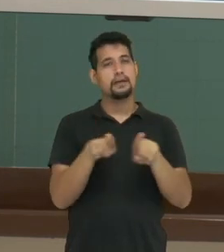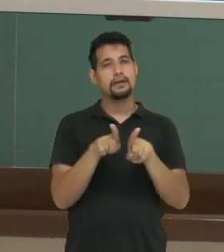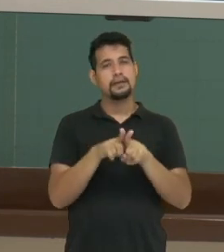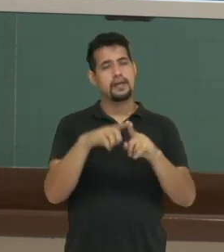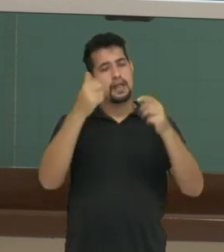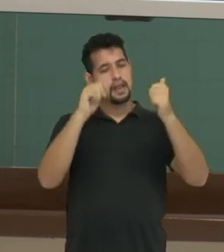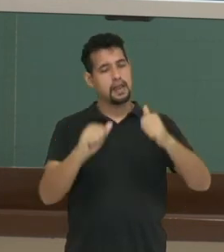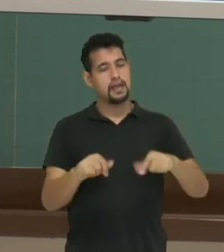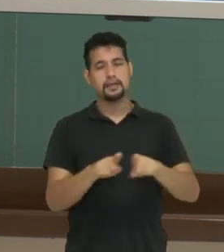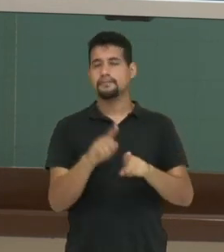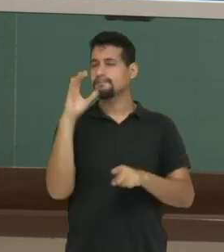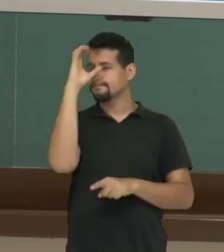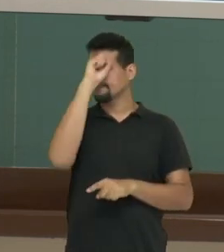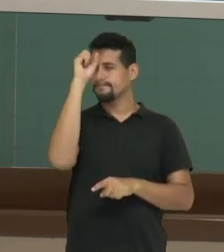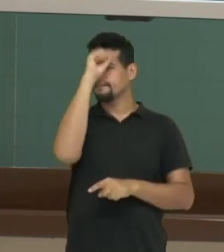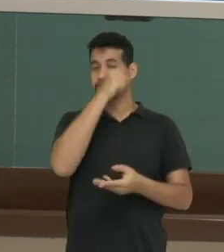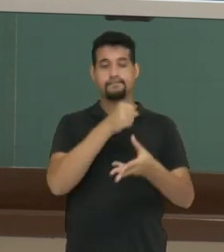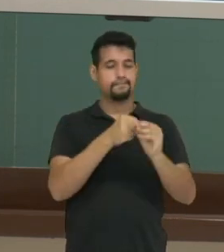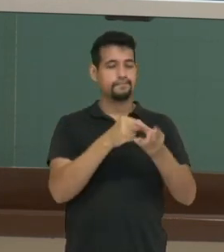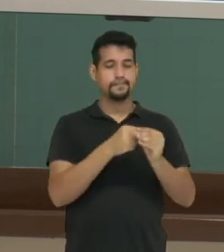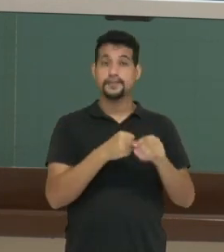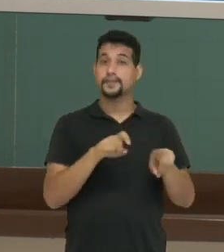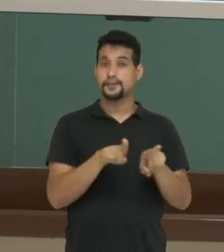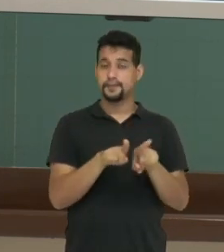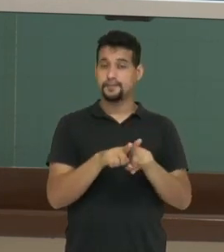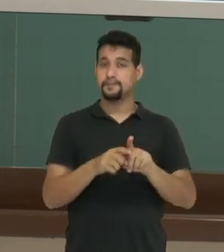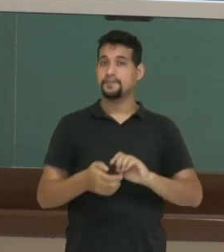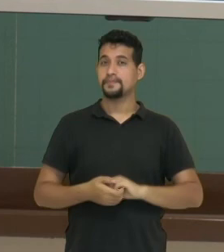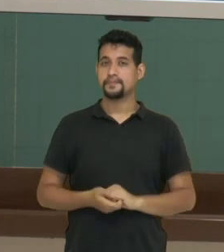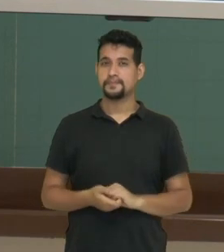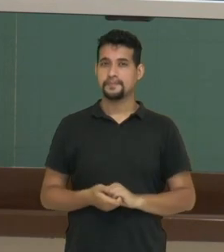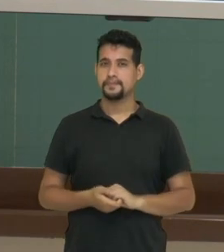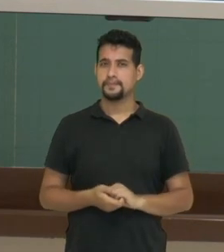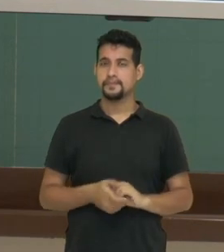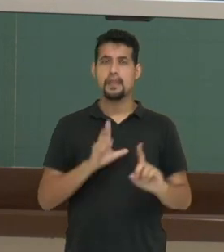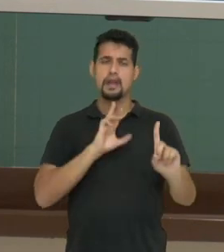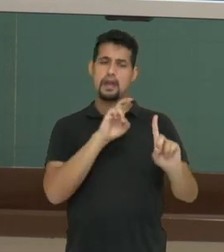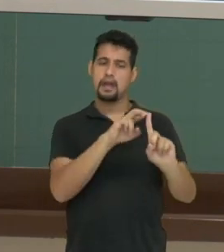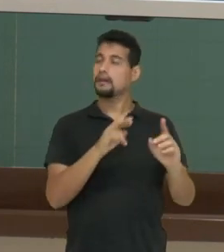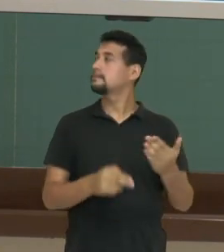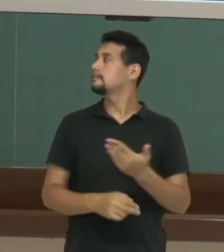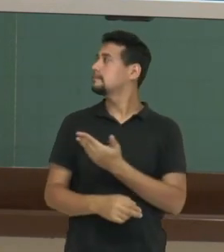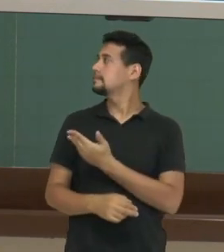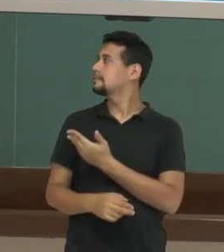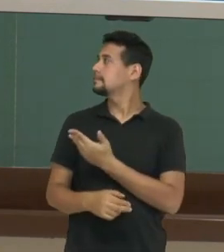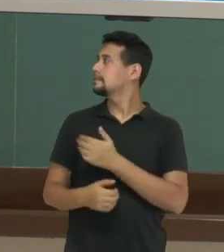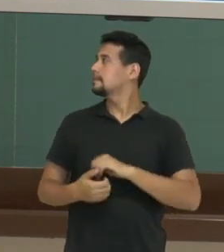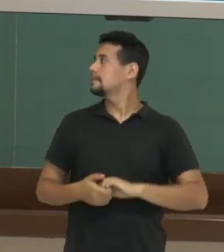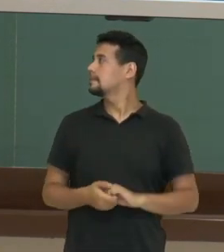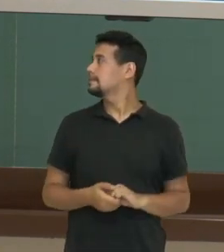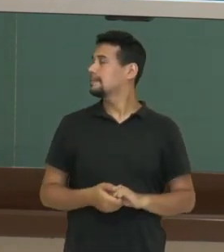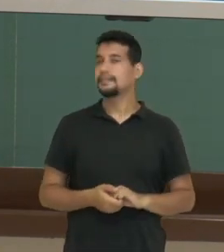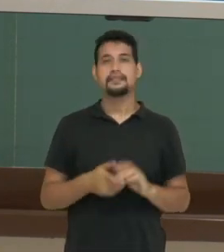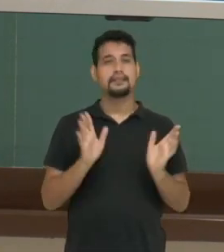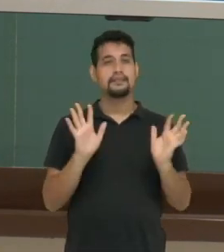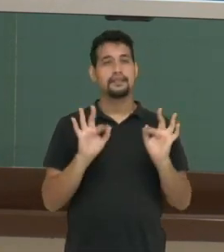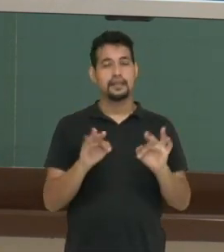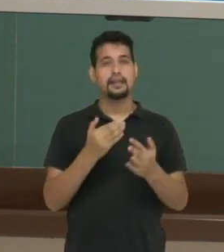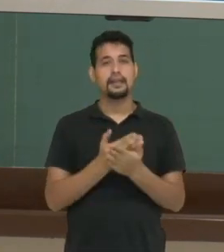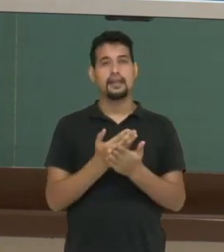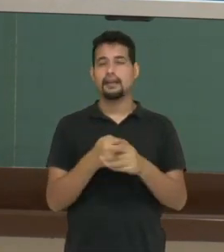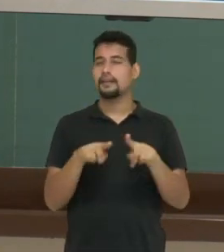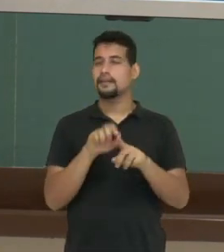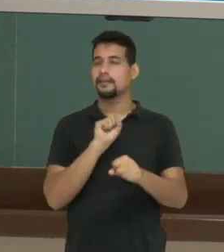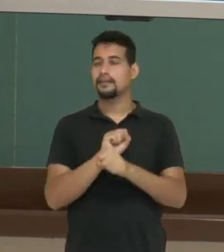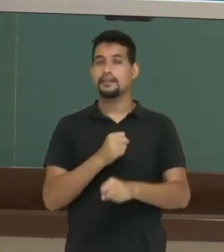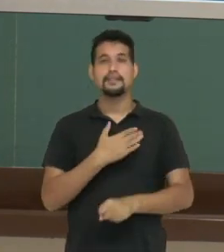seu conhecimento sobre o Taekwondo. Algumas referências. Finalizamos a aula, espero